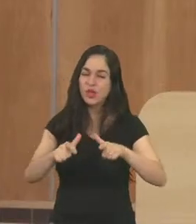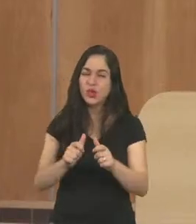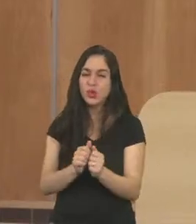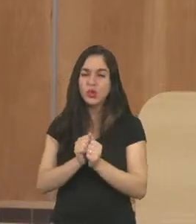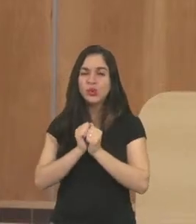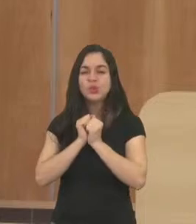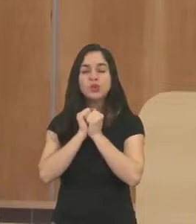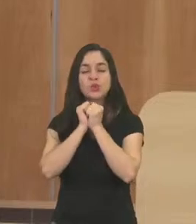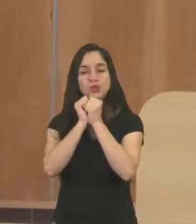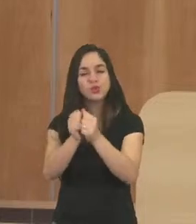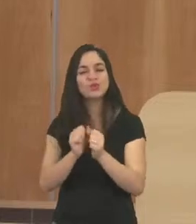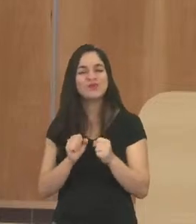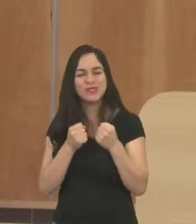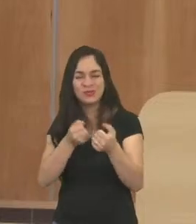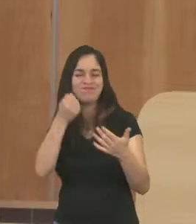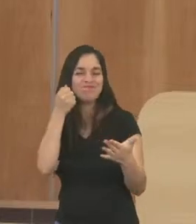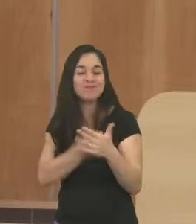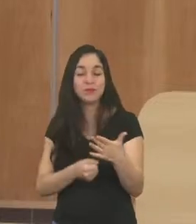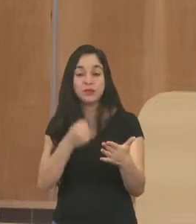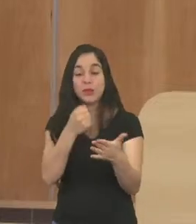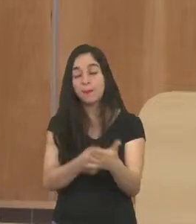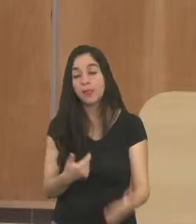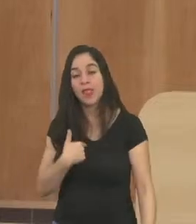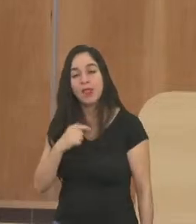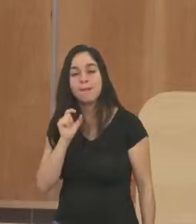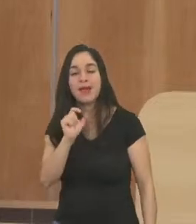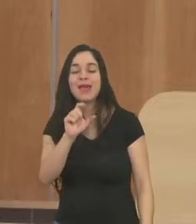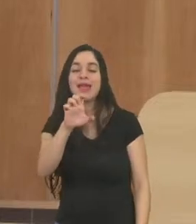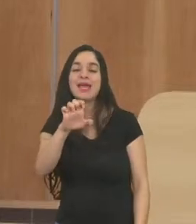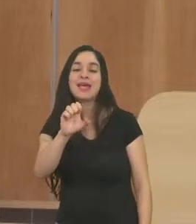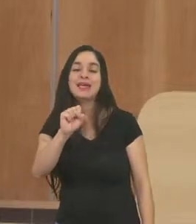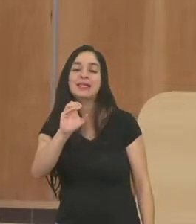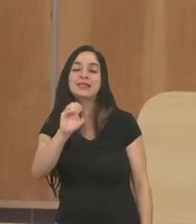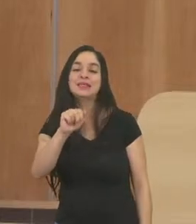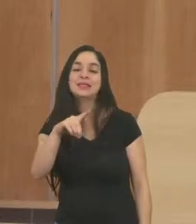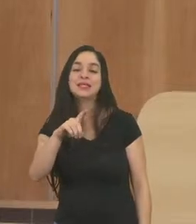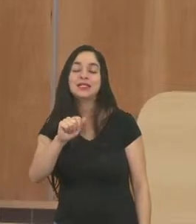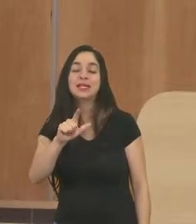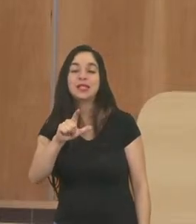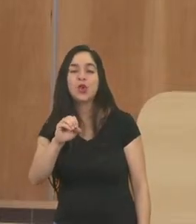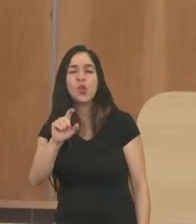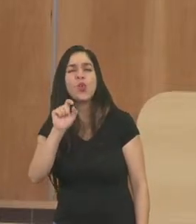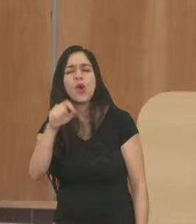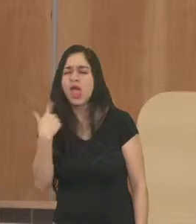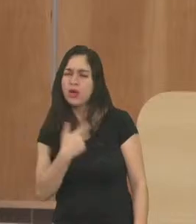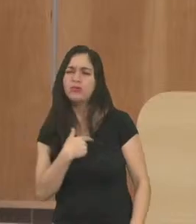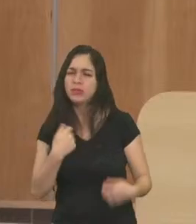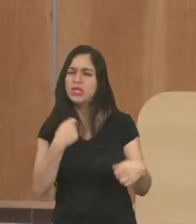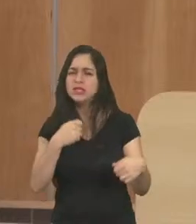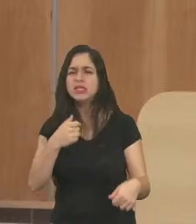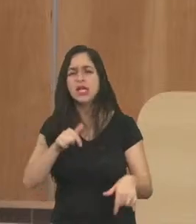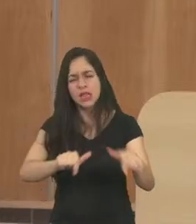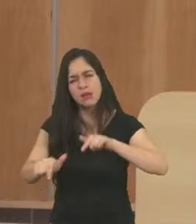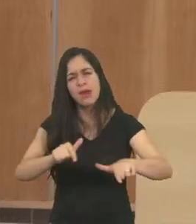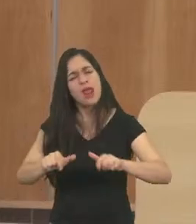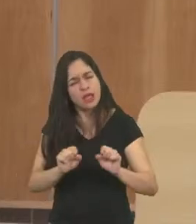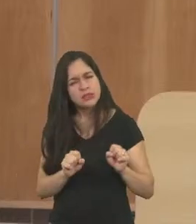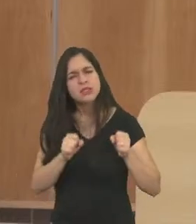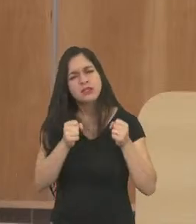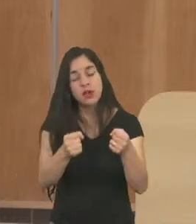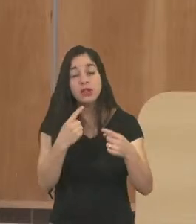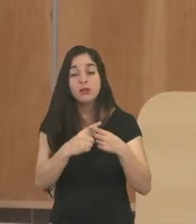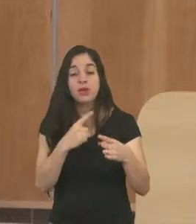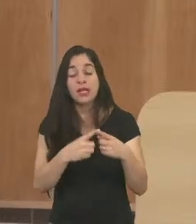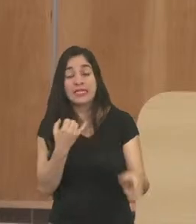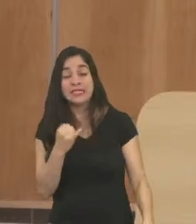com os trabalhadores, e eu disse aqui a palavra escândalo, porque eu acho que é isso que a gente tem que trabalhar daqui para frente. Se a Avibraz